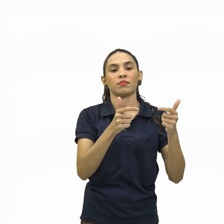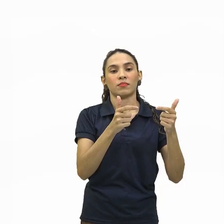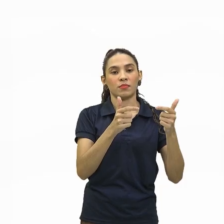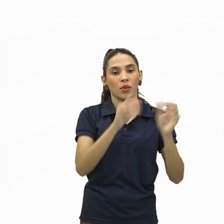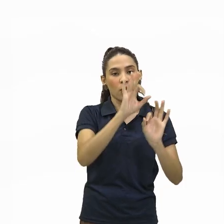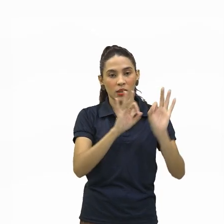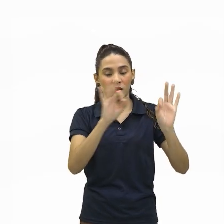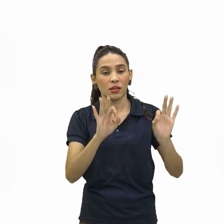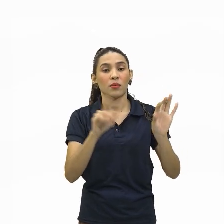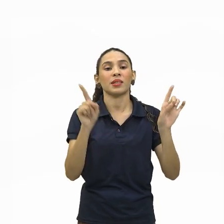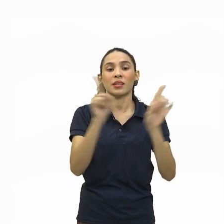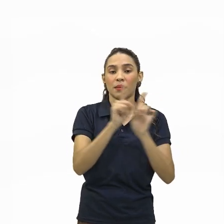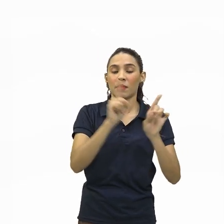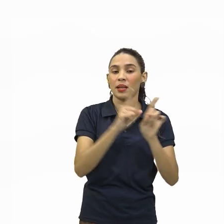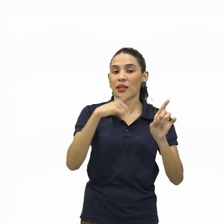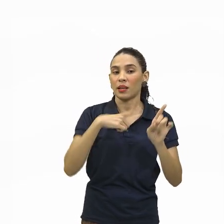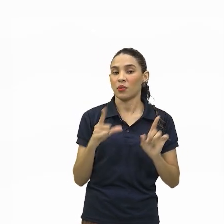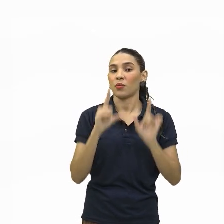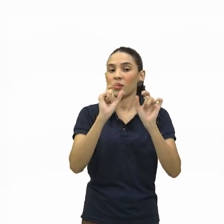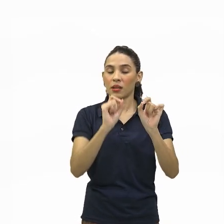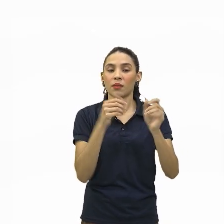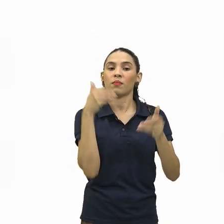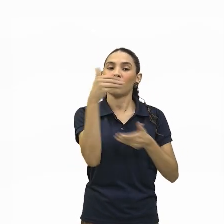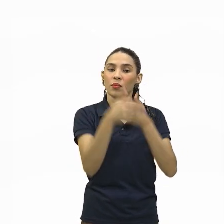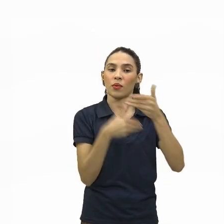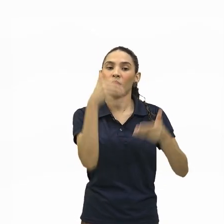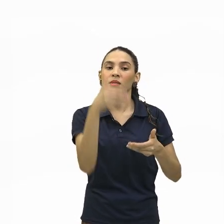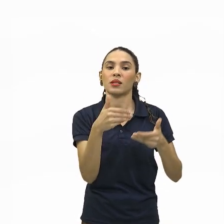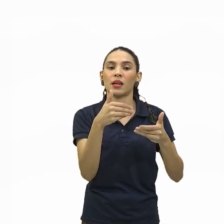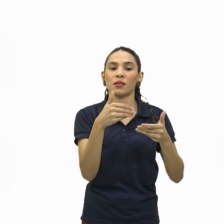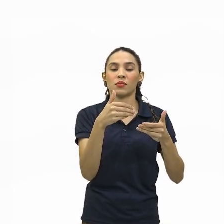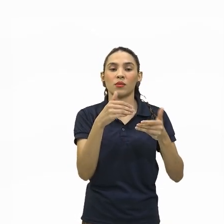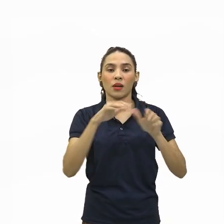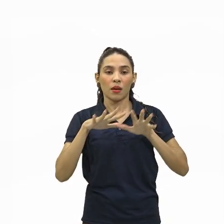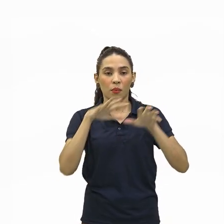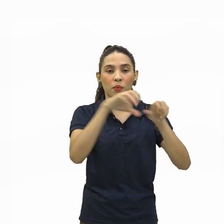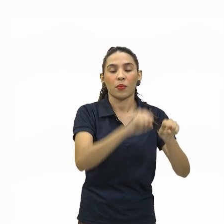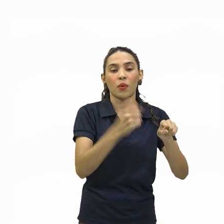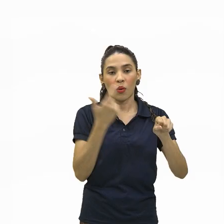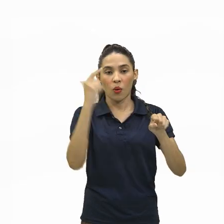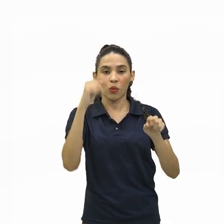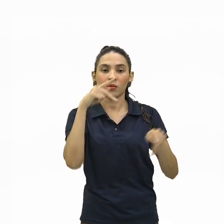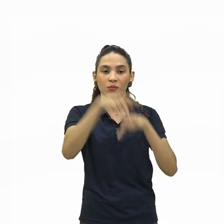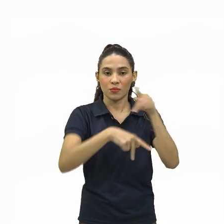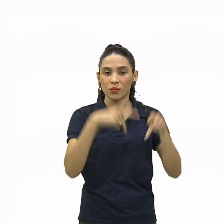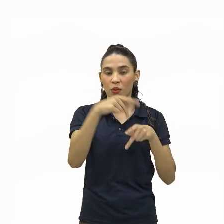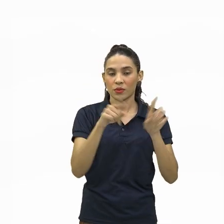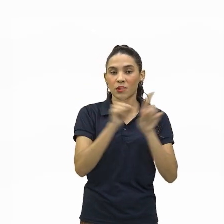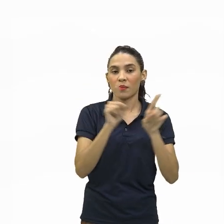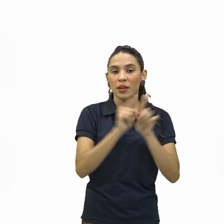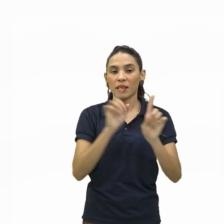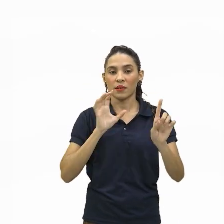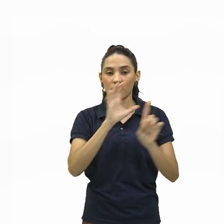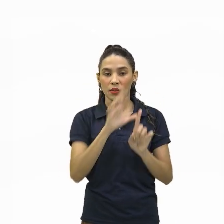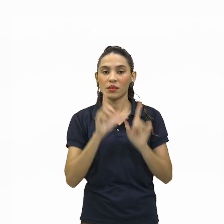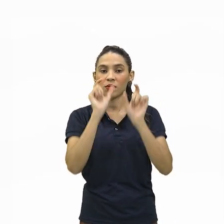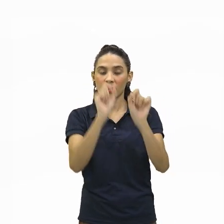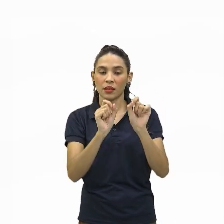e também, né, o processo de invasão de outros povos, causando justamente